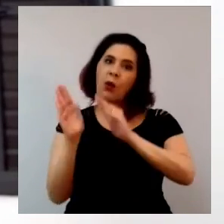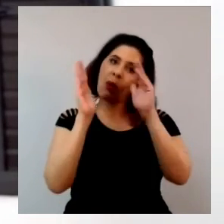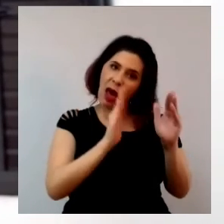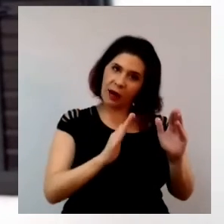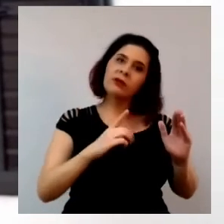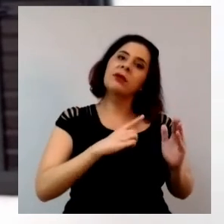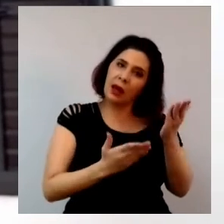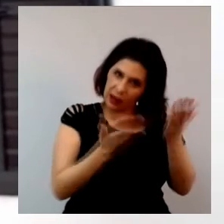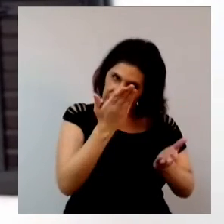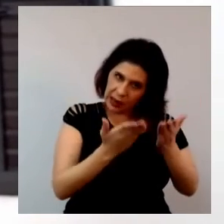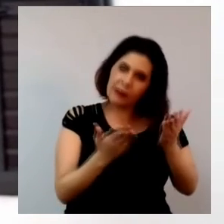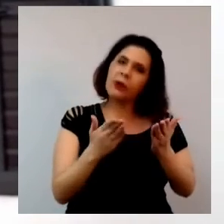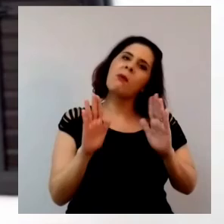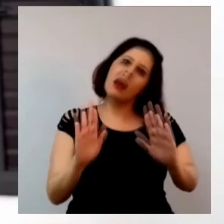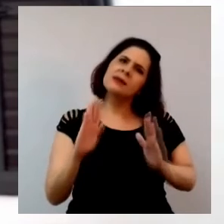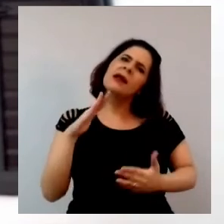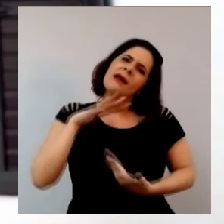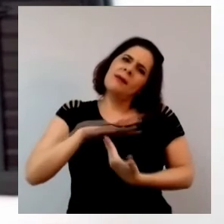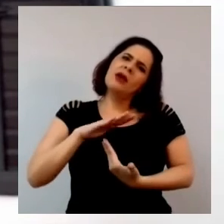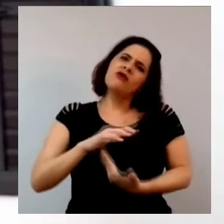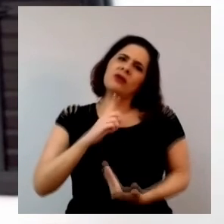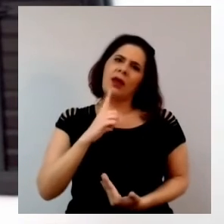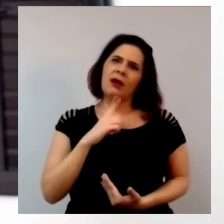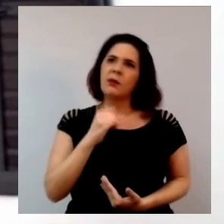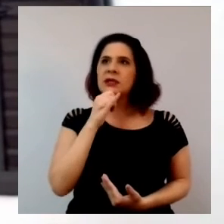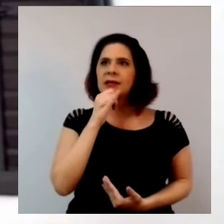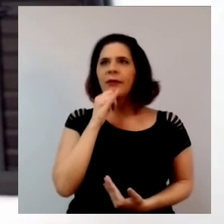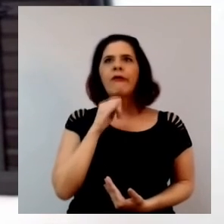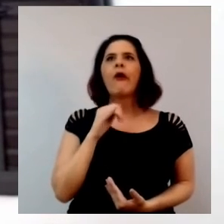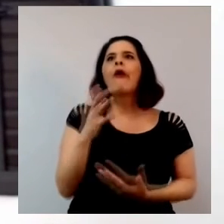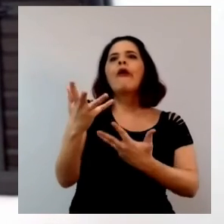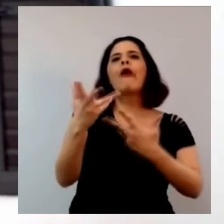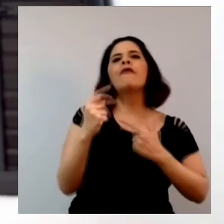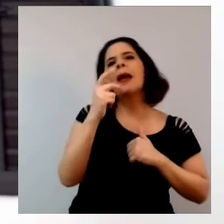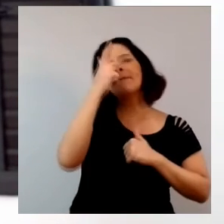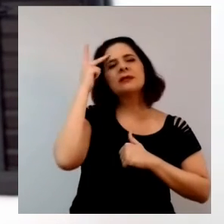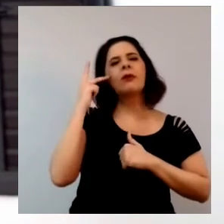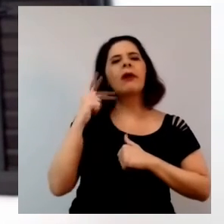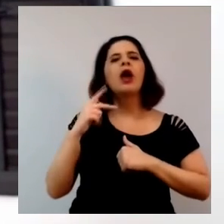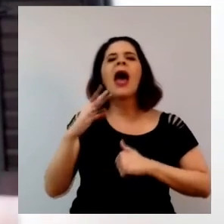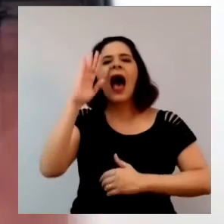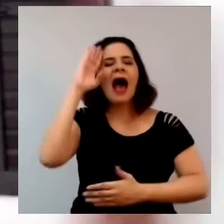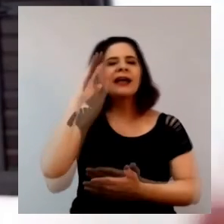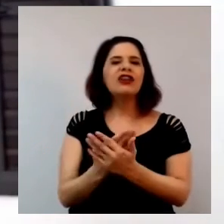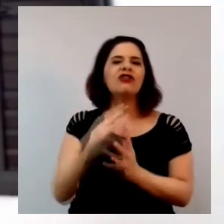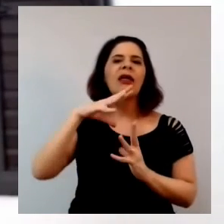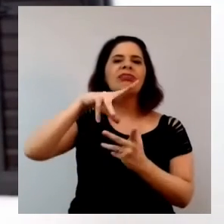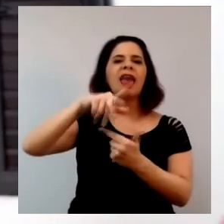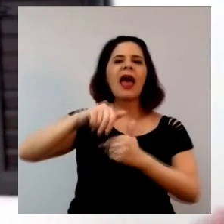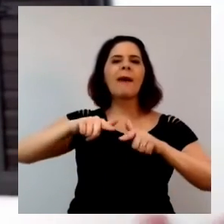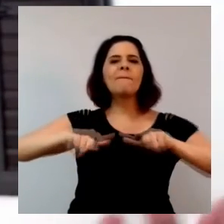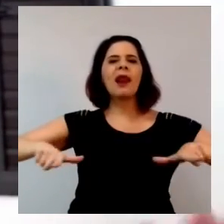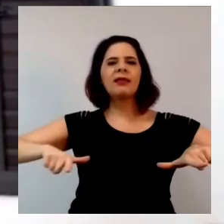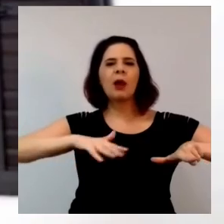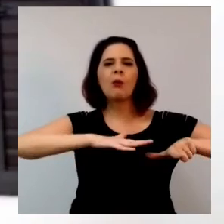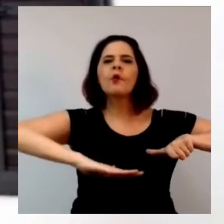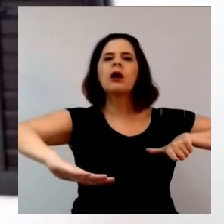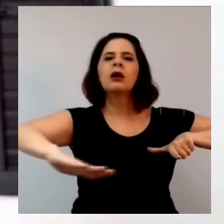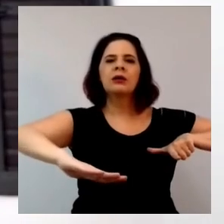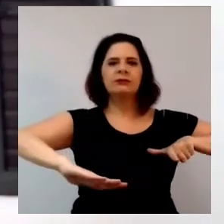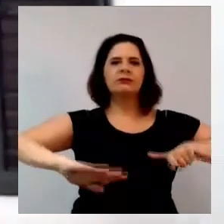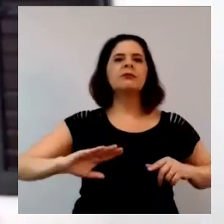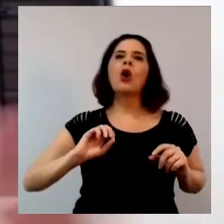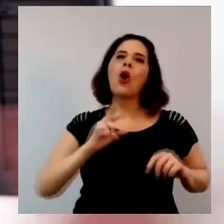não vai chamar terraplanista, a gente não vai fazer uma discussão sobre escravidão, um bem para o Brasil ou um